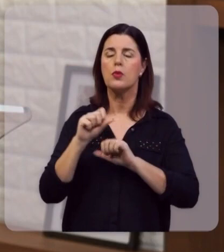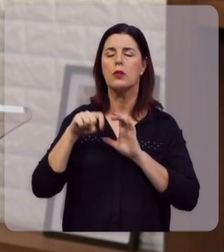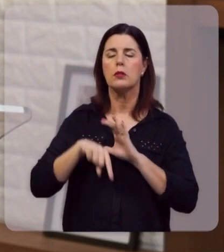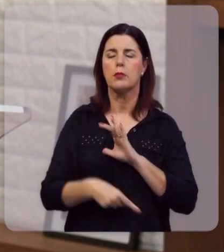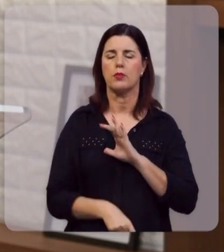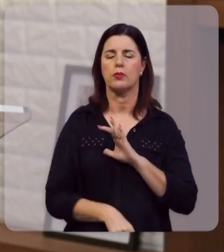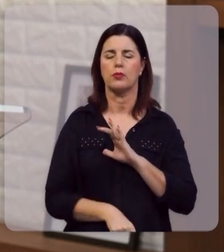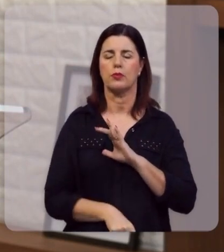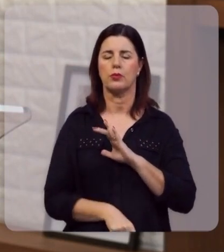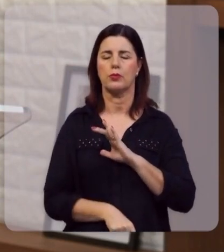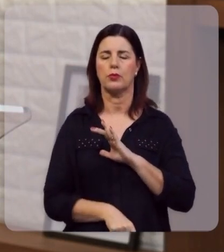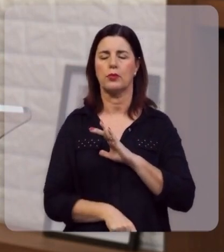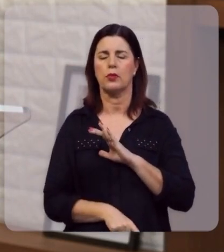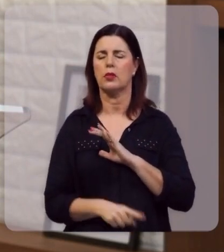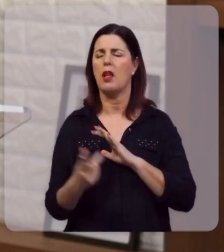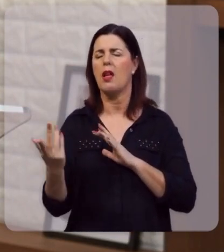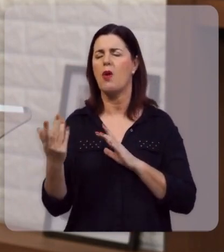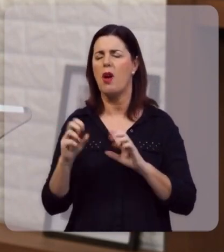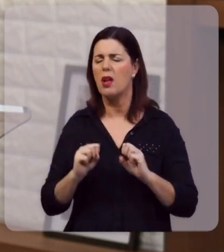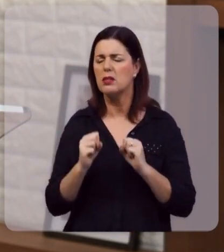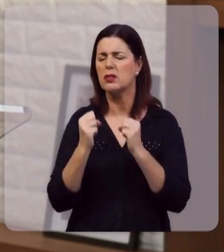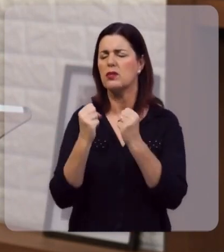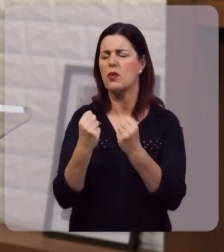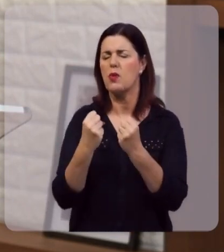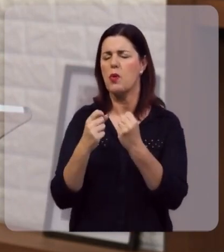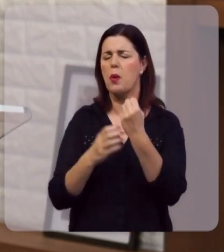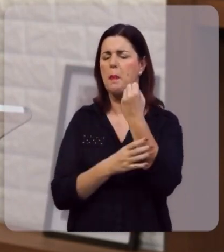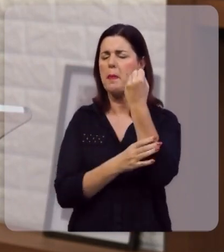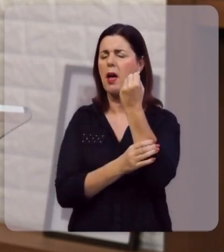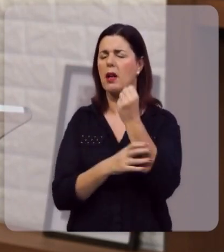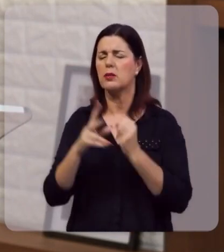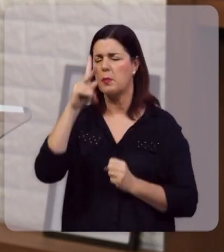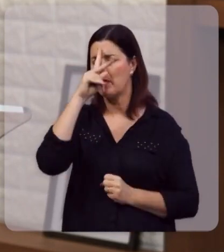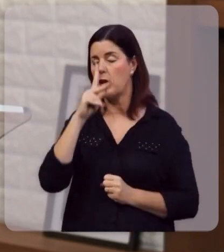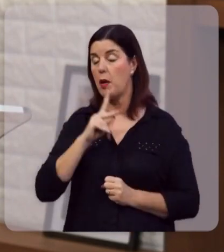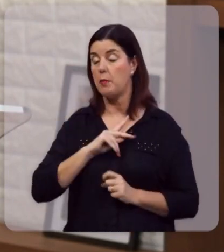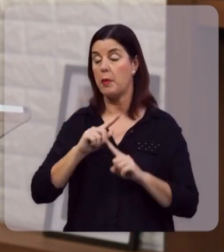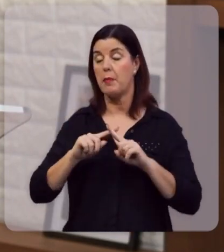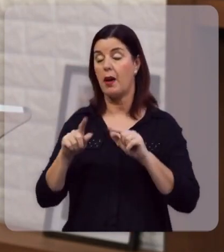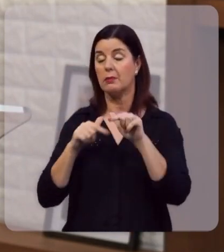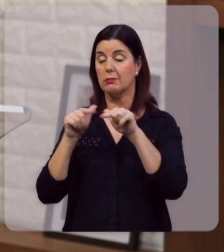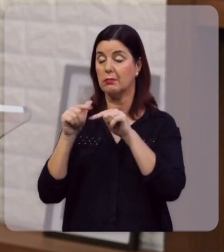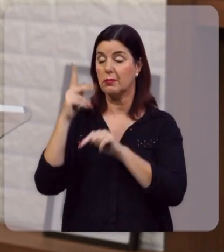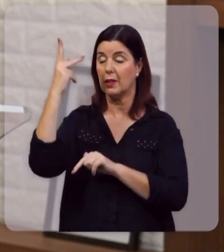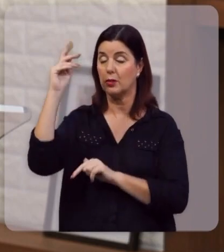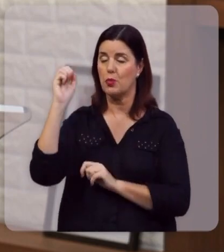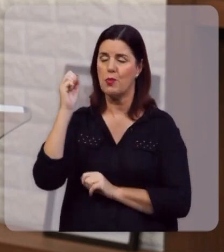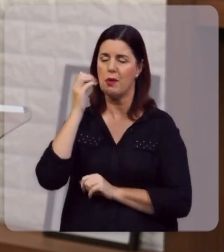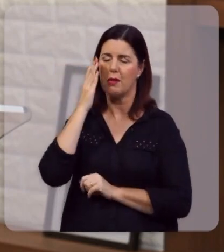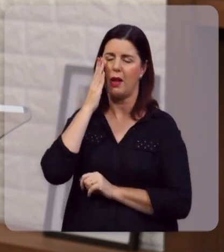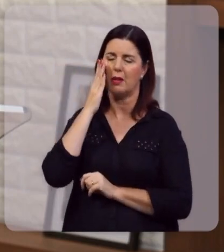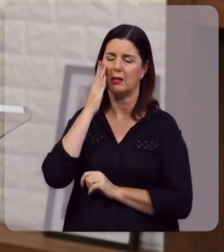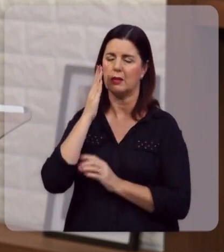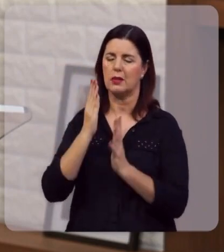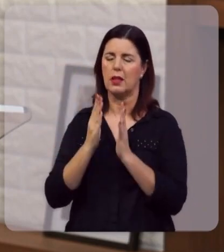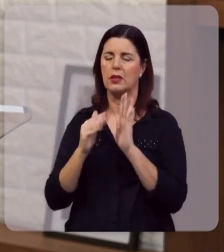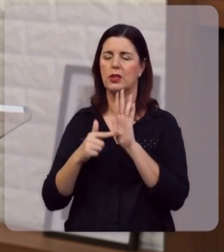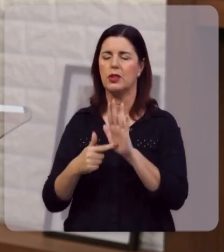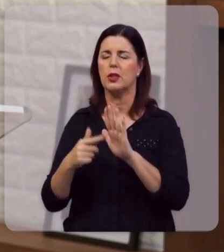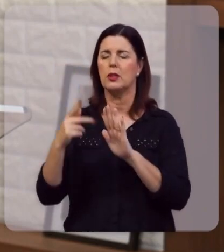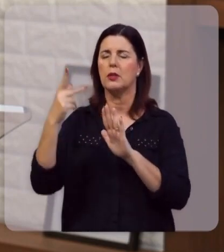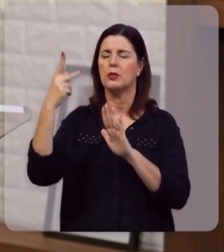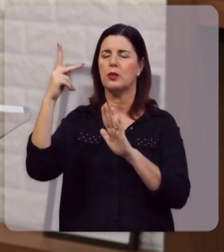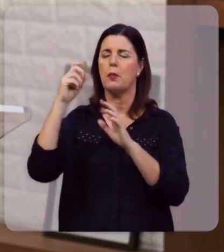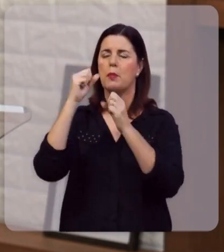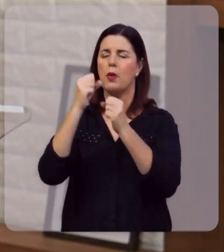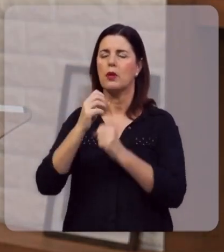mudança profunda, não como esforço do braço humano, mas como operação da Tua graça, mediante o poder do